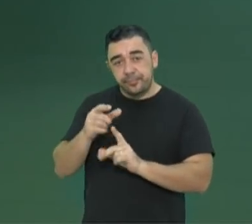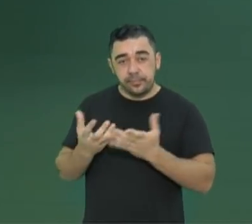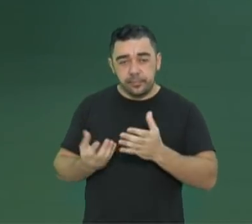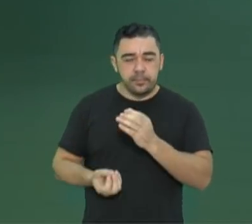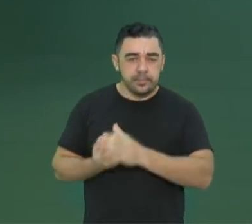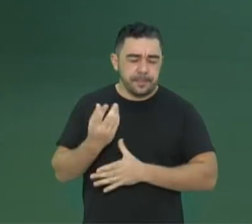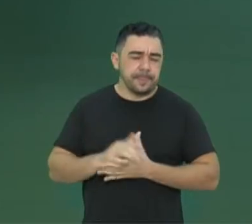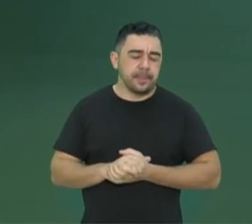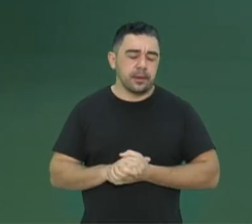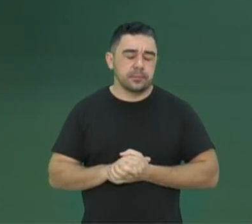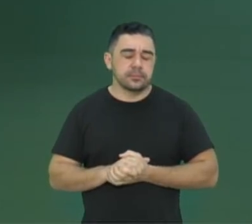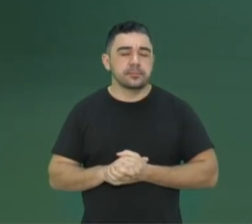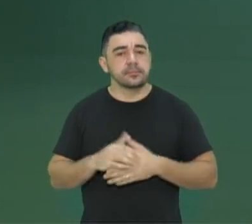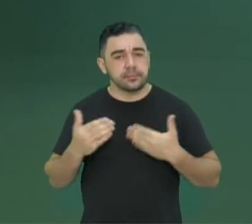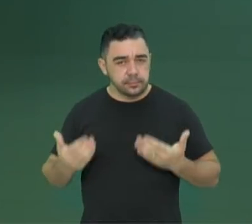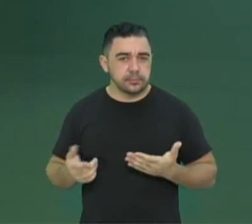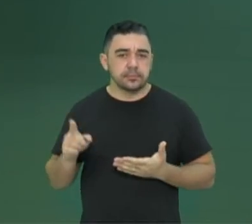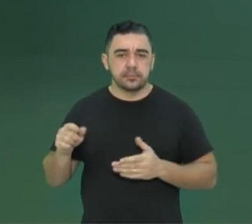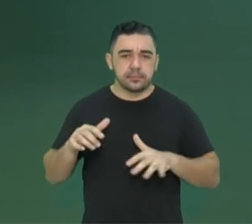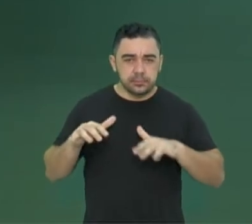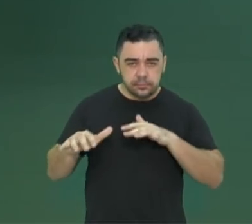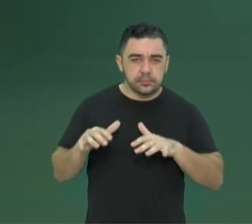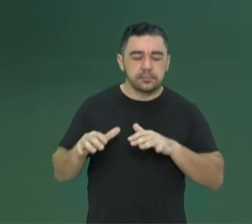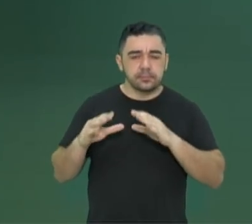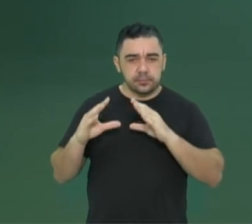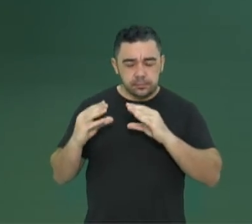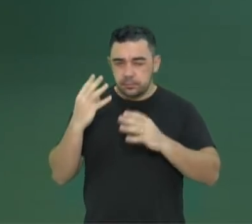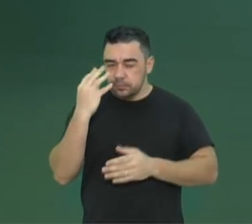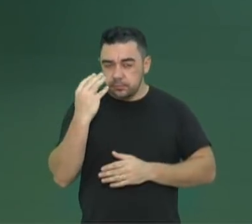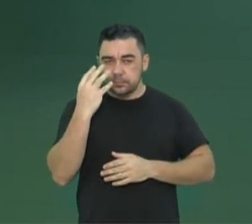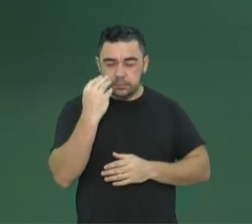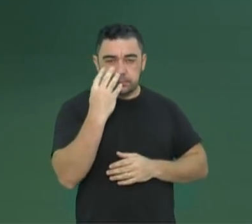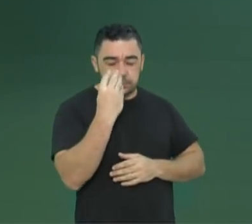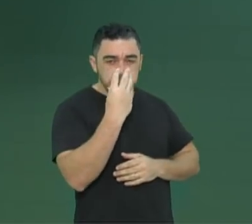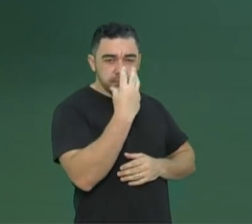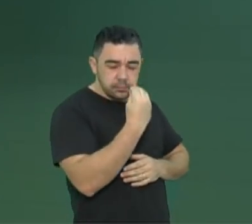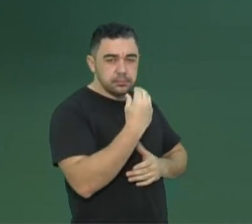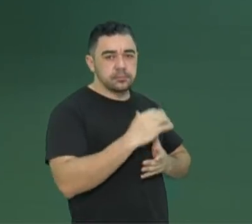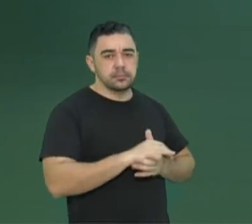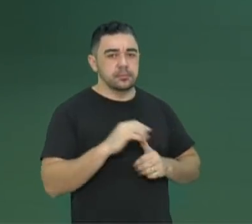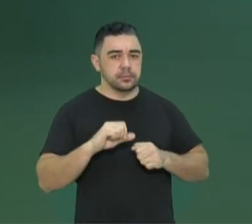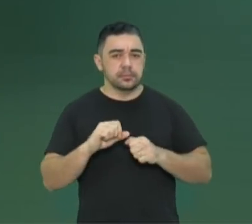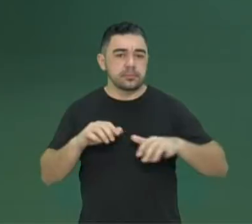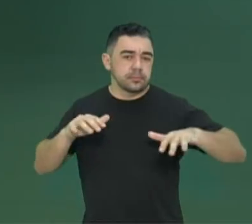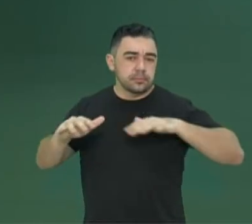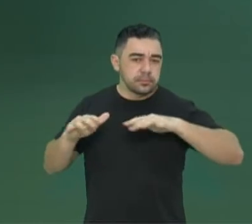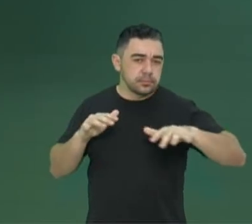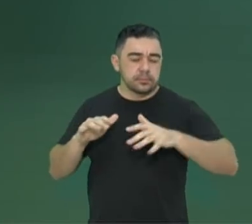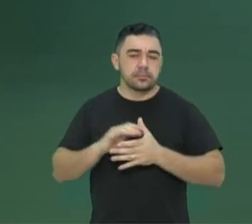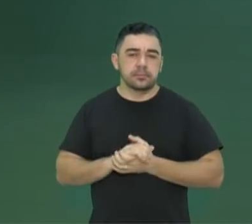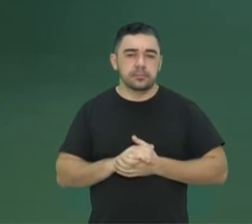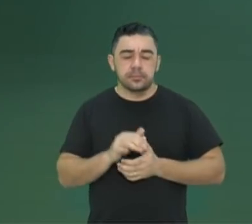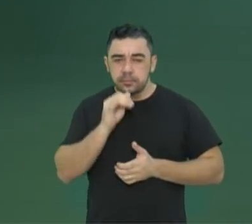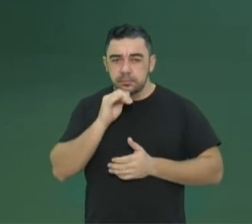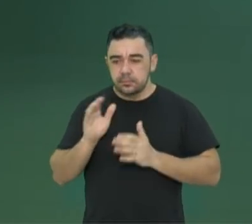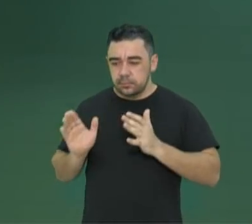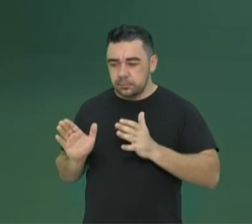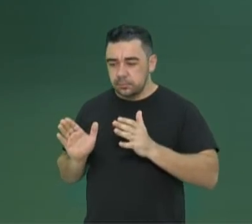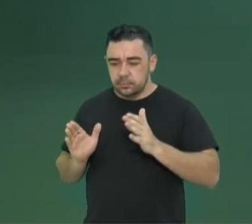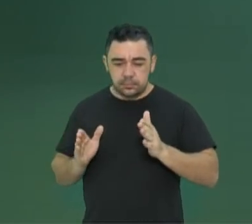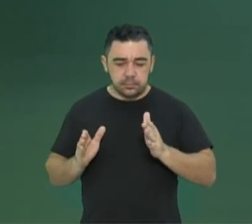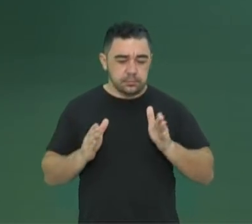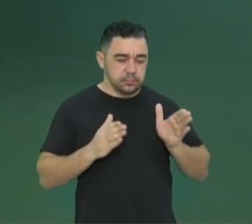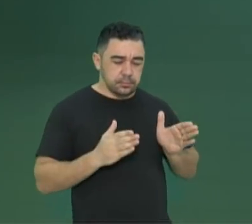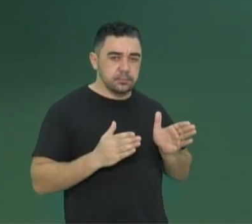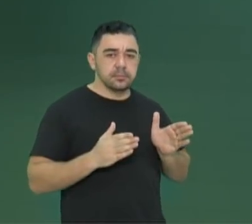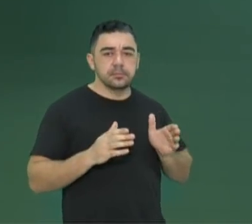criar, e você vai então, cada movimento desse objeto, você vai então fotografar. Então, o processo de mudança de posição do boneco do